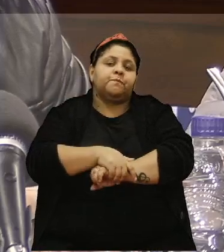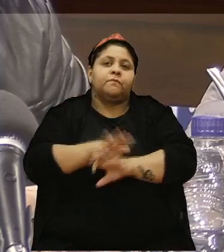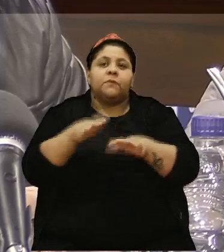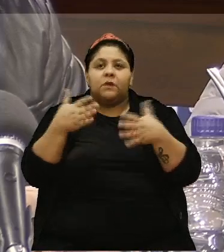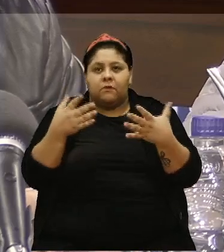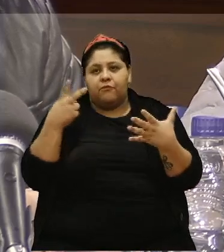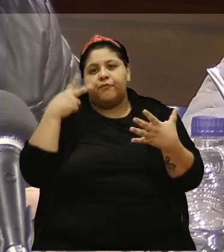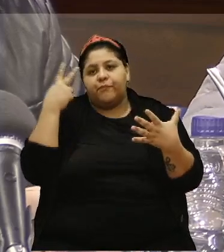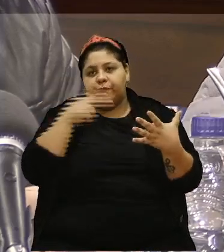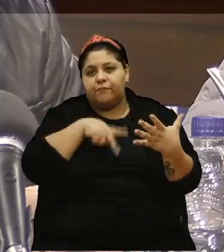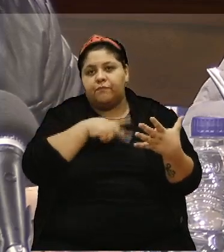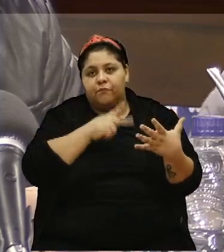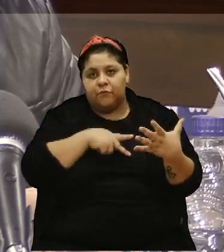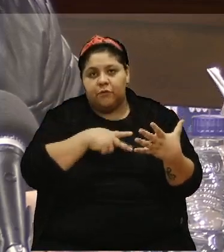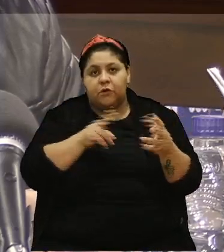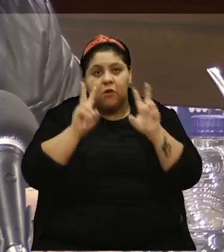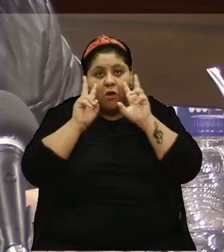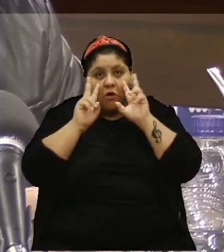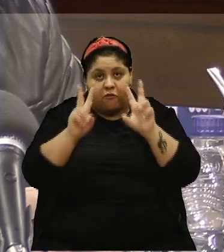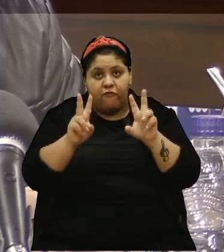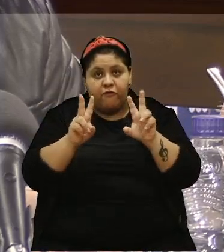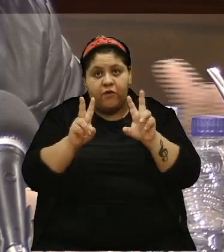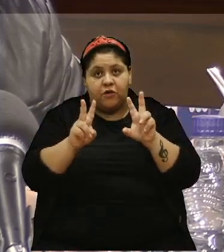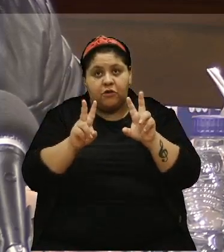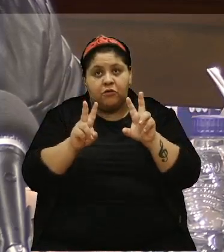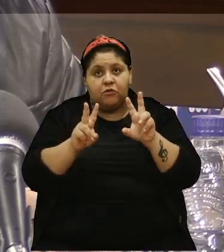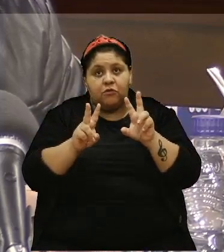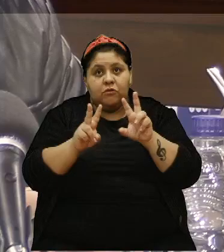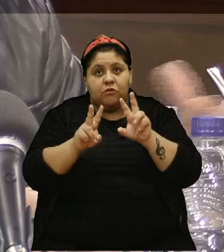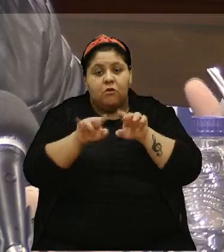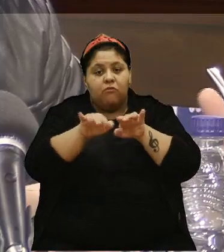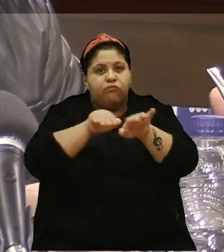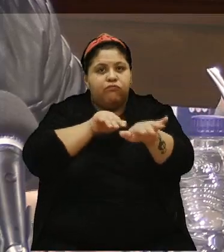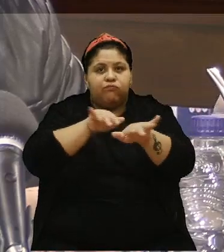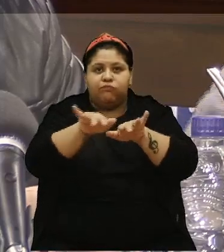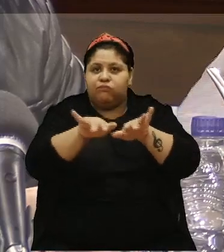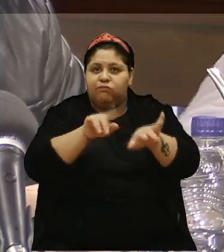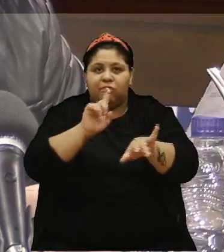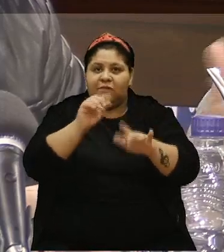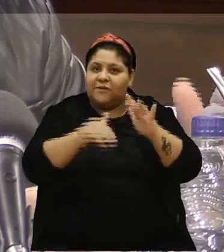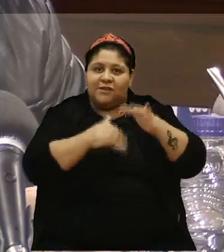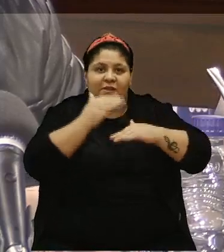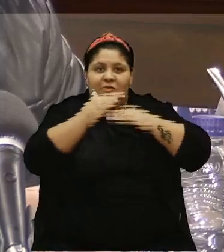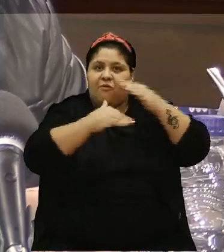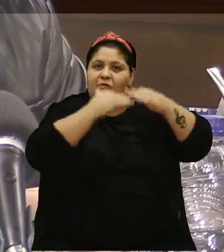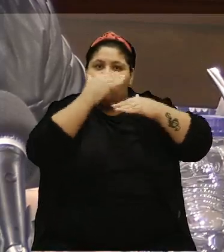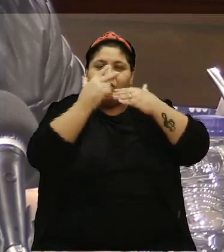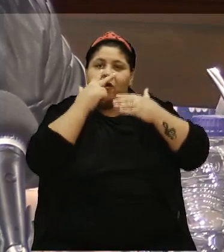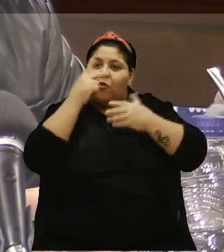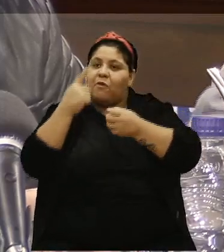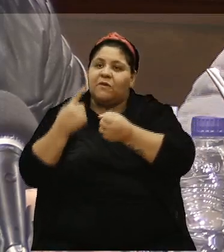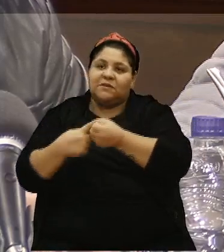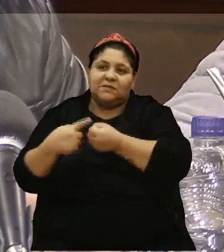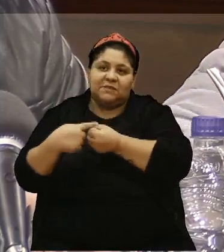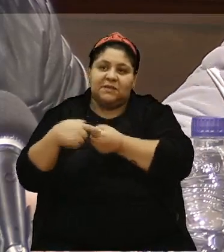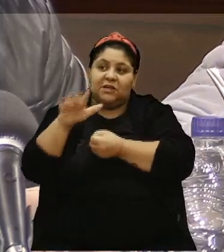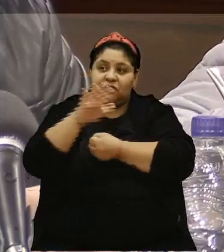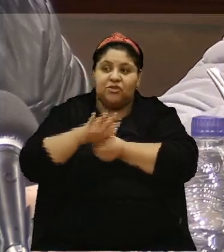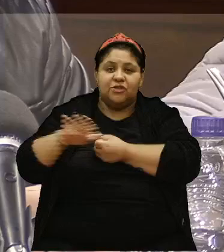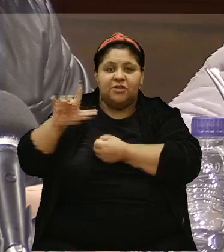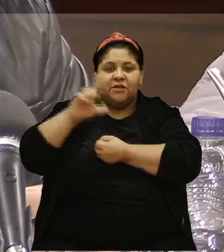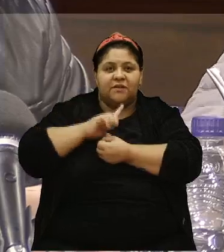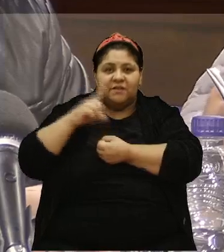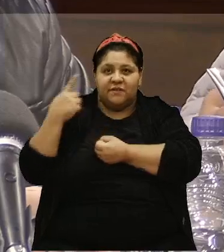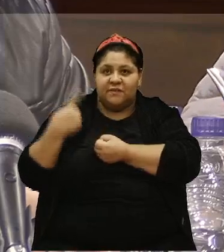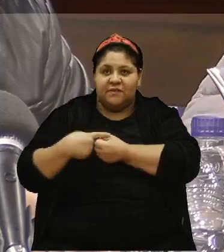vereador Pedro, veja que o trânsito de Caxias do Sul não evoluiu conforme a cidade evoluiu como um todo. Nós temos aqui a